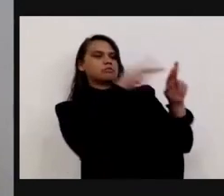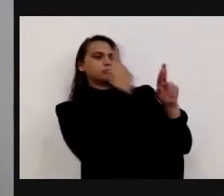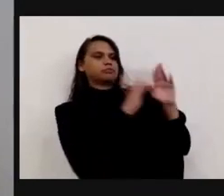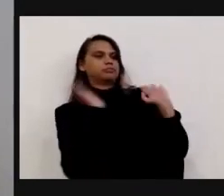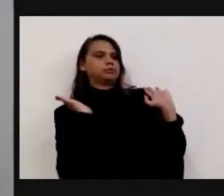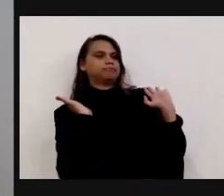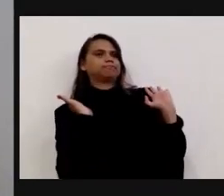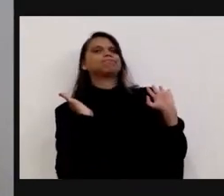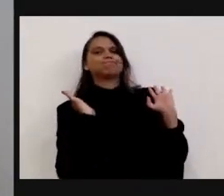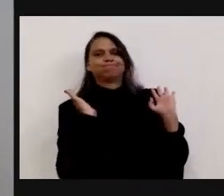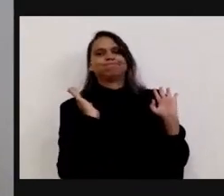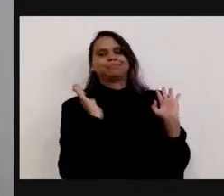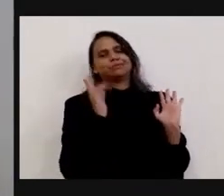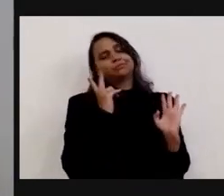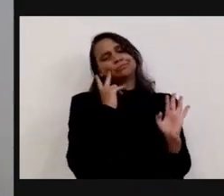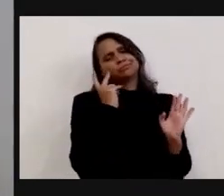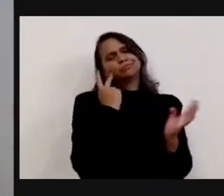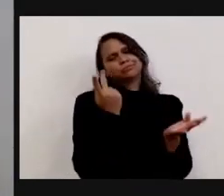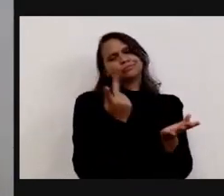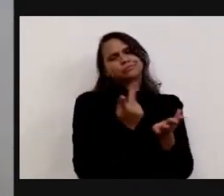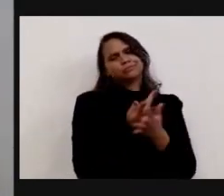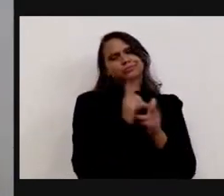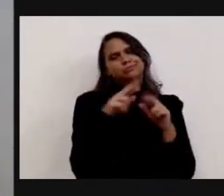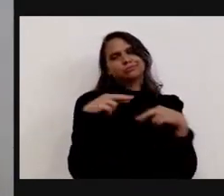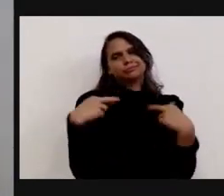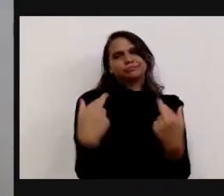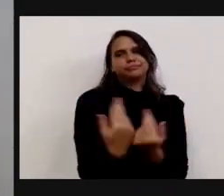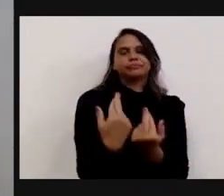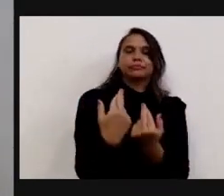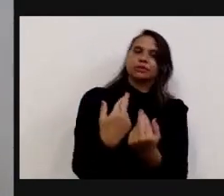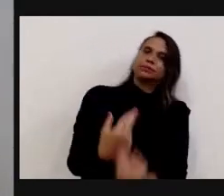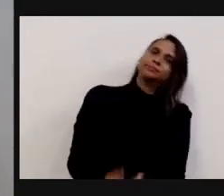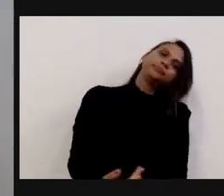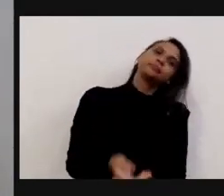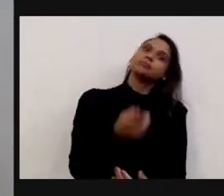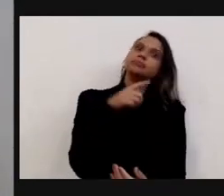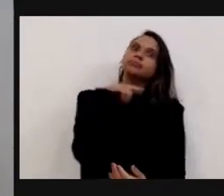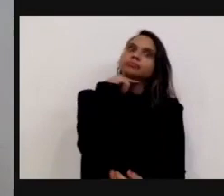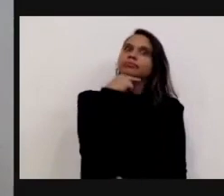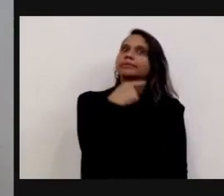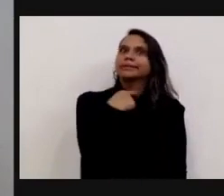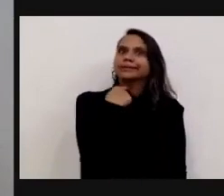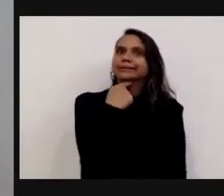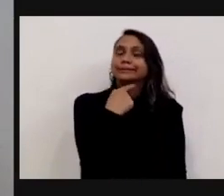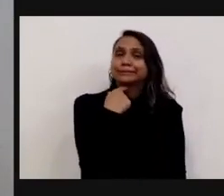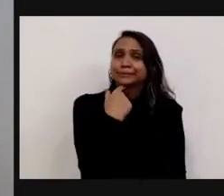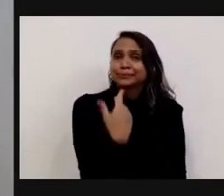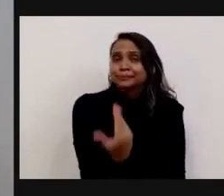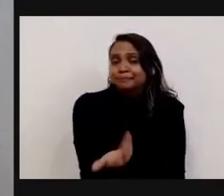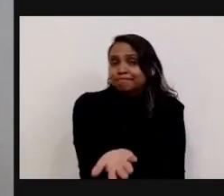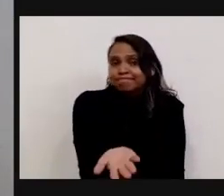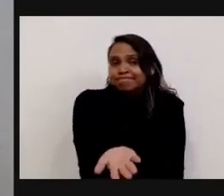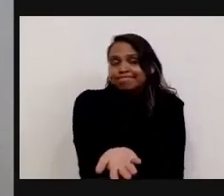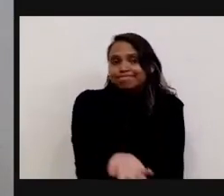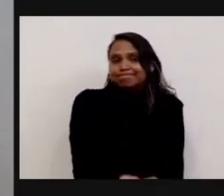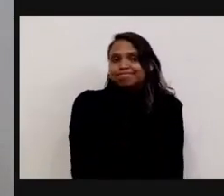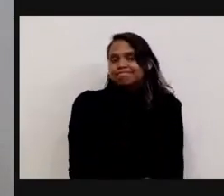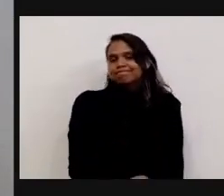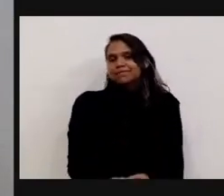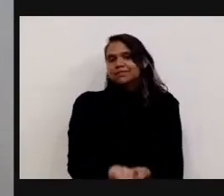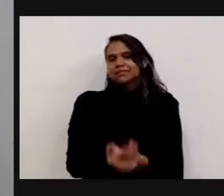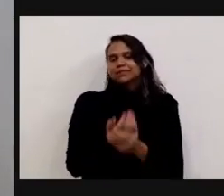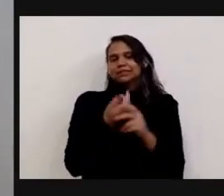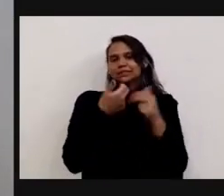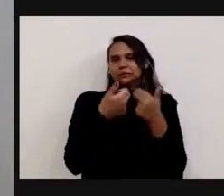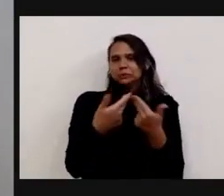que é muito comum nas reuniões então esses esses não tinha adiantou ali aquele bilhetinho apenas ele essas coisas